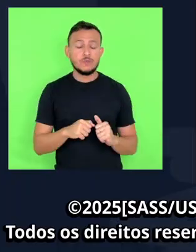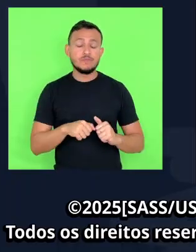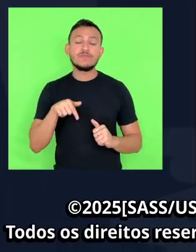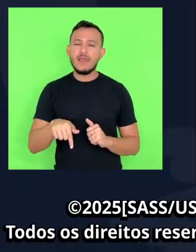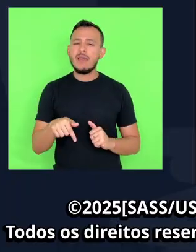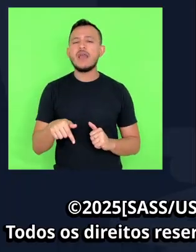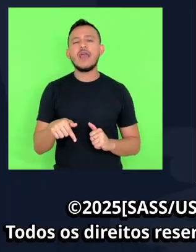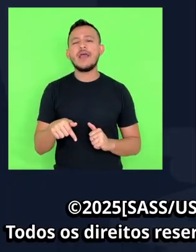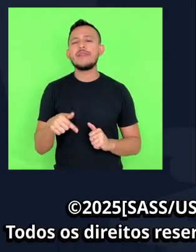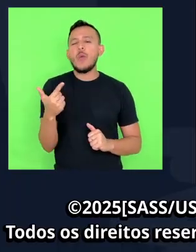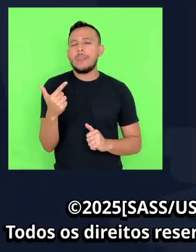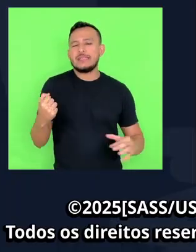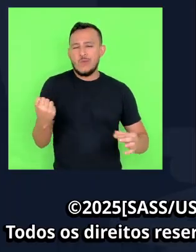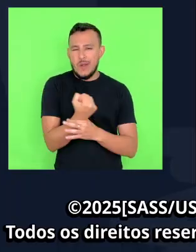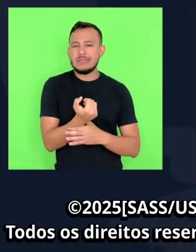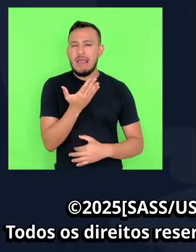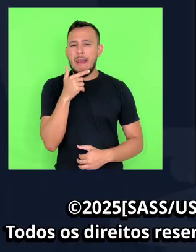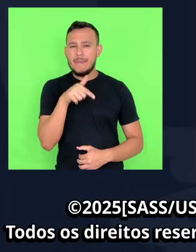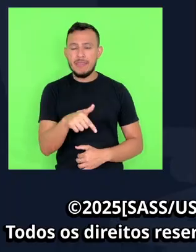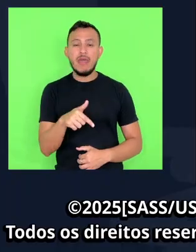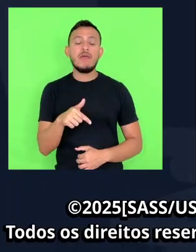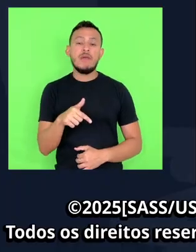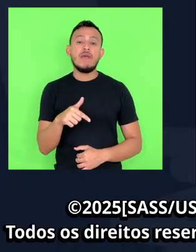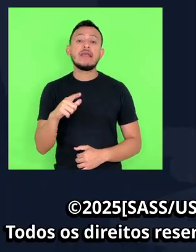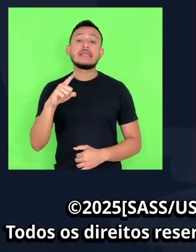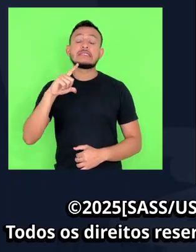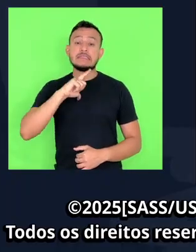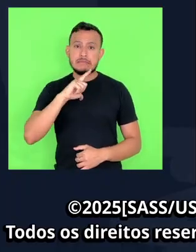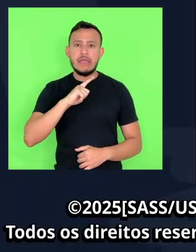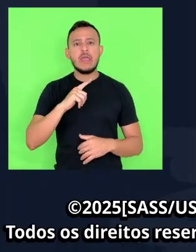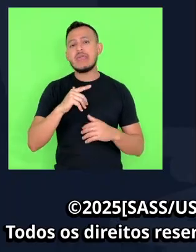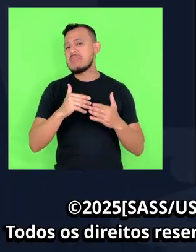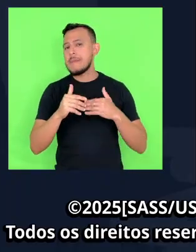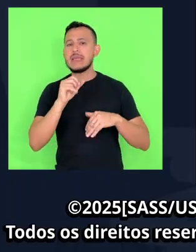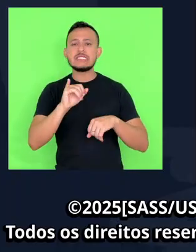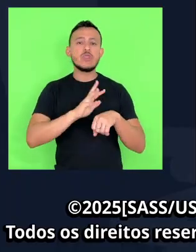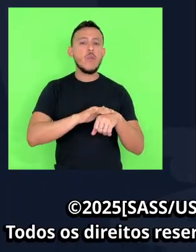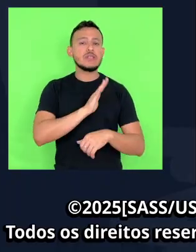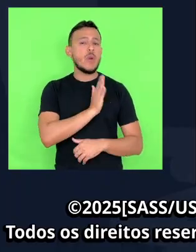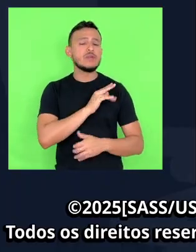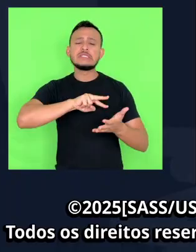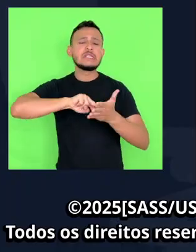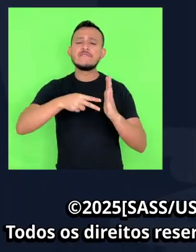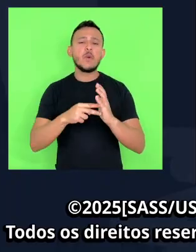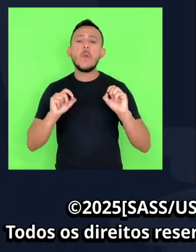insegurança alimentar ela teve um efeito independente da mortalidade por doenças cardiovasculares, ou seja,